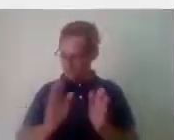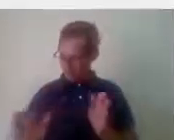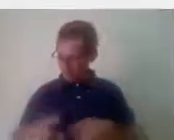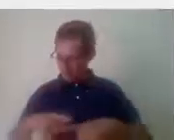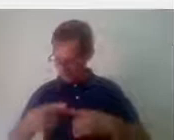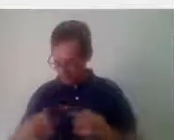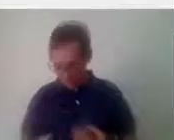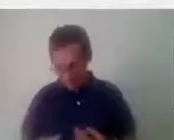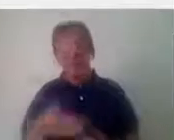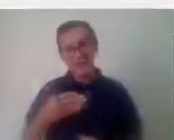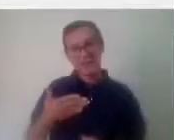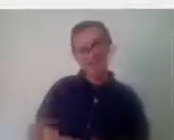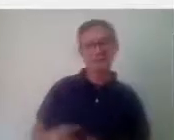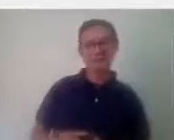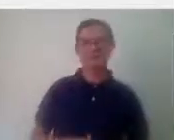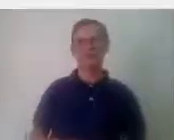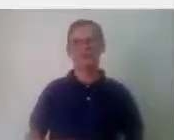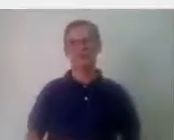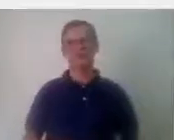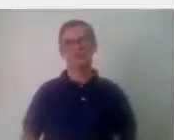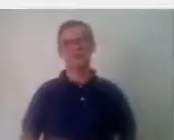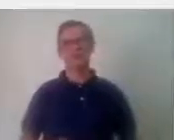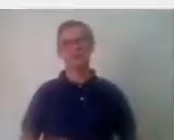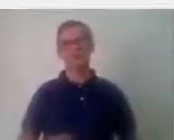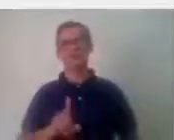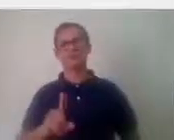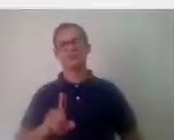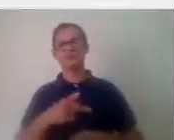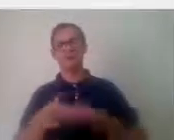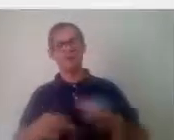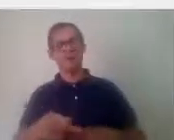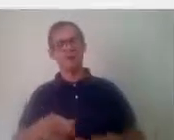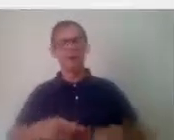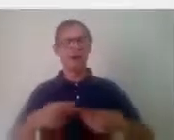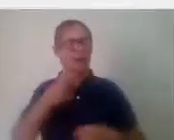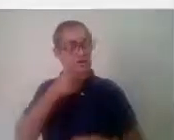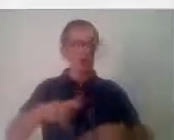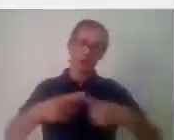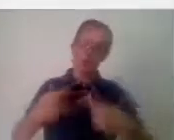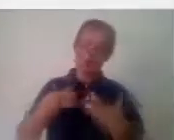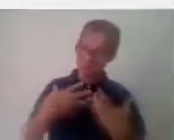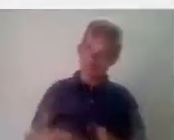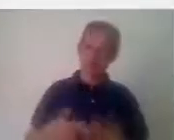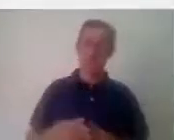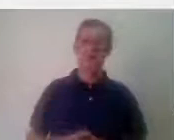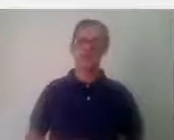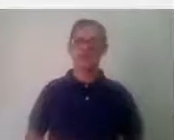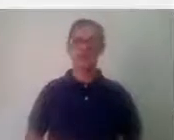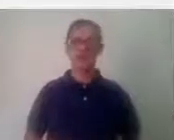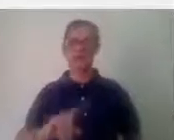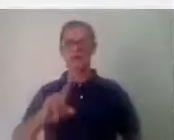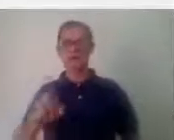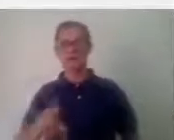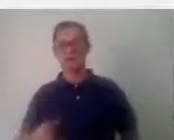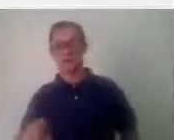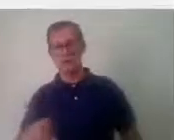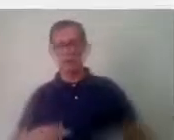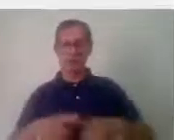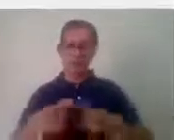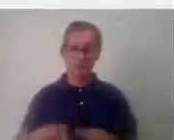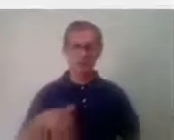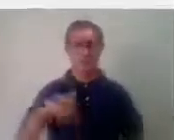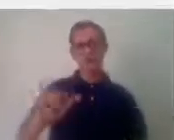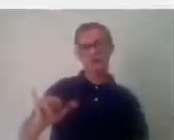E aí, você pode falar assim, mas professor, e se eu quisesse integrar em relação a